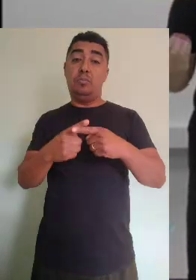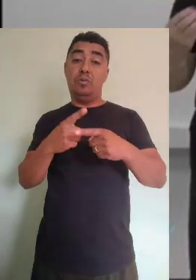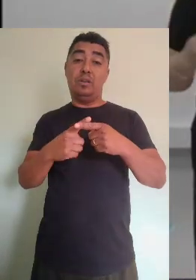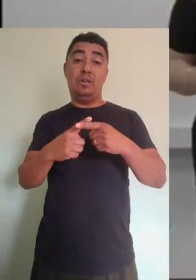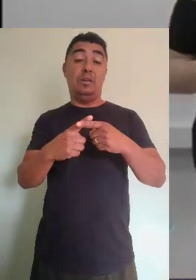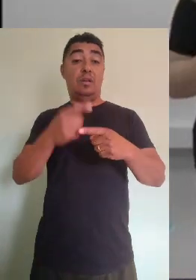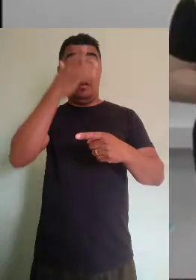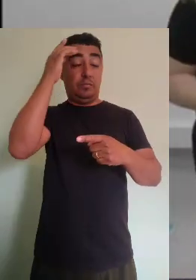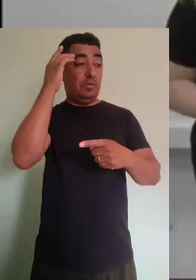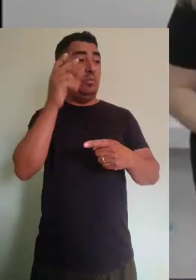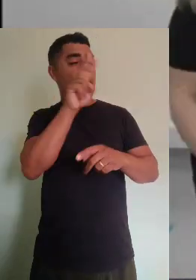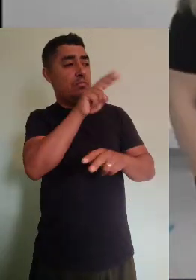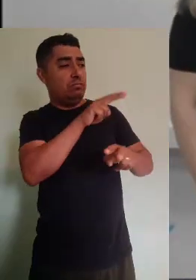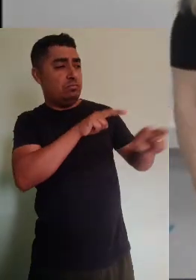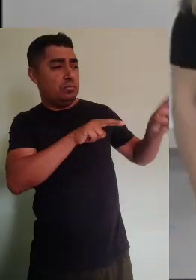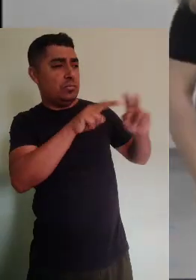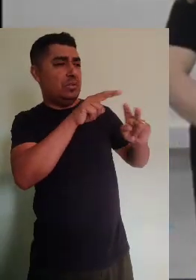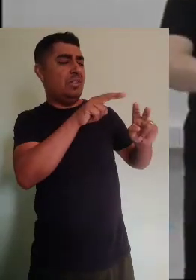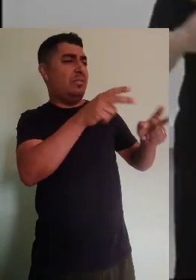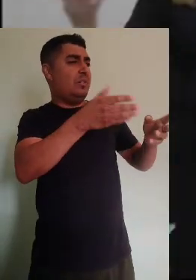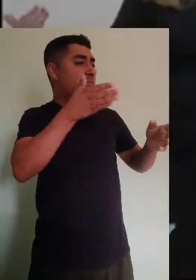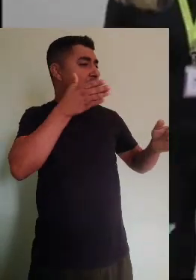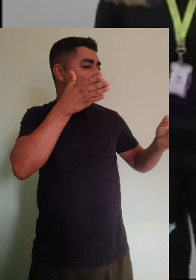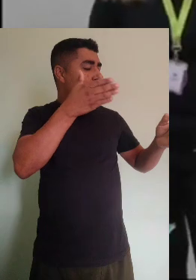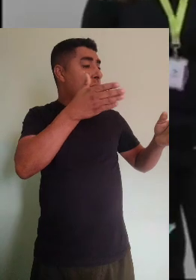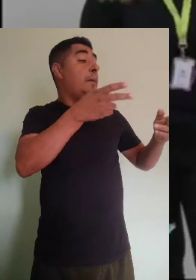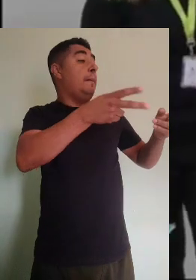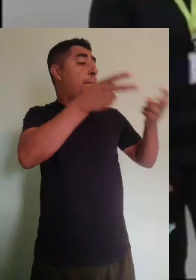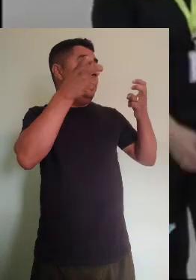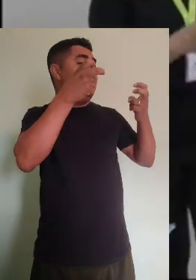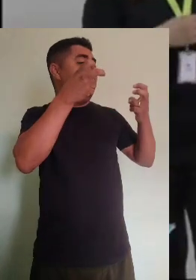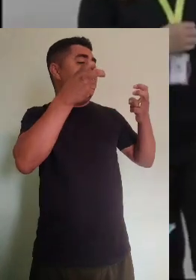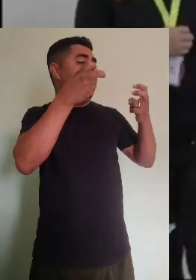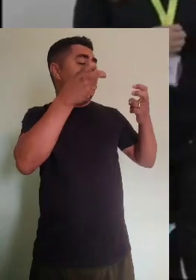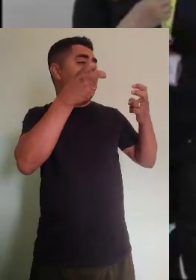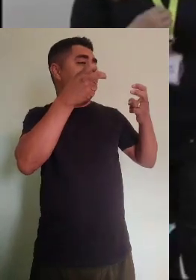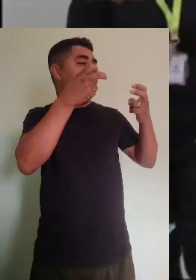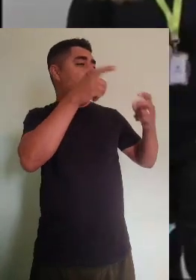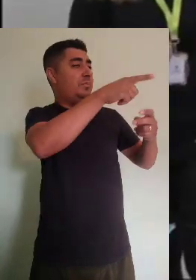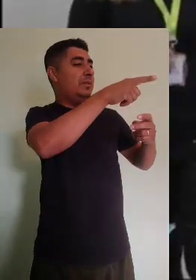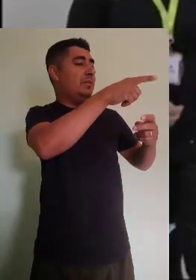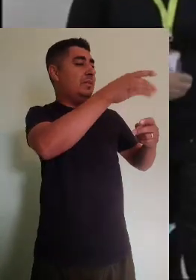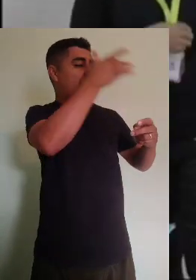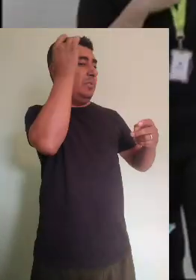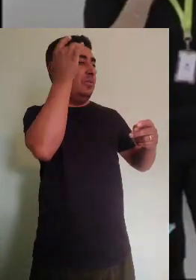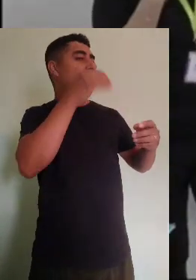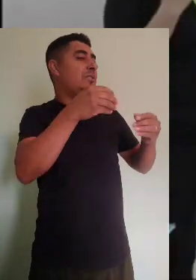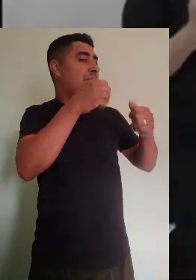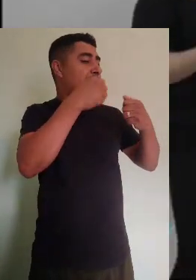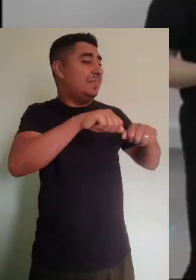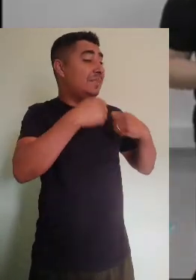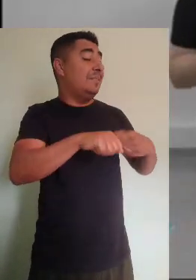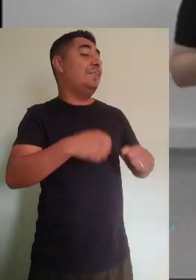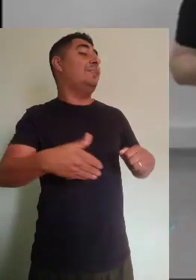algumas pessoas que observaram a necessidade dos outros, enfim, e conseguiram se colocar no lugar delas,